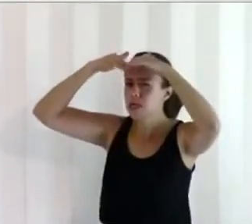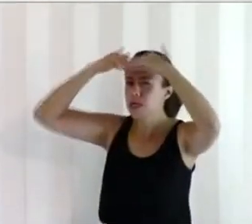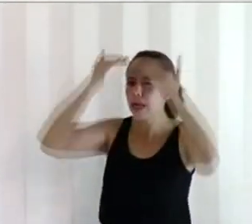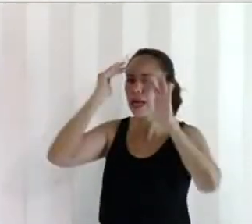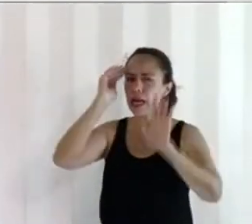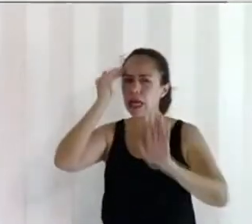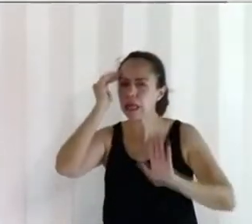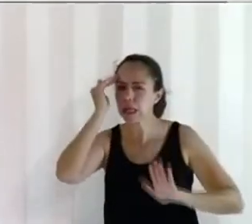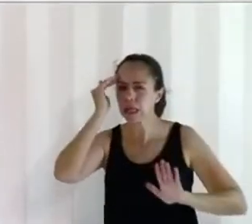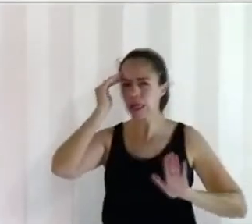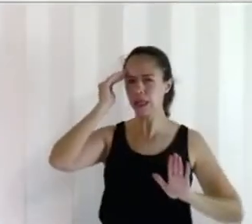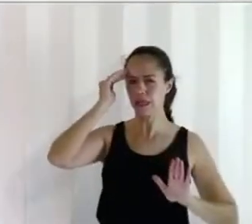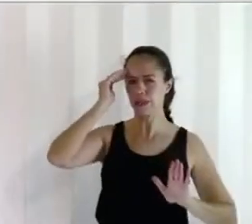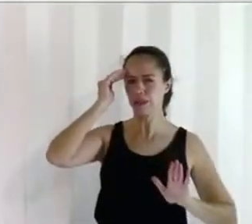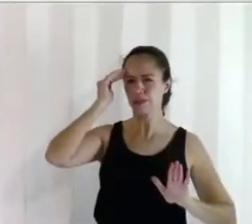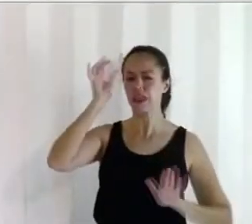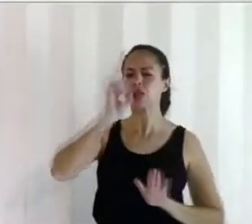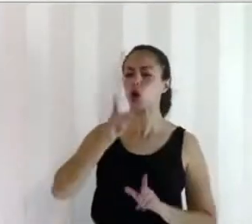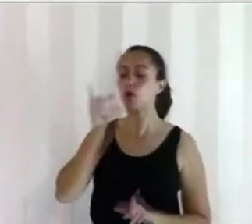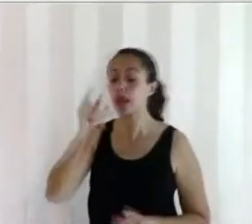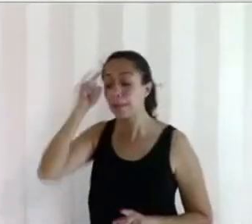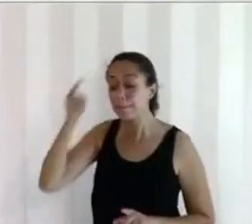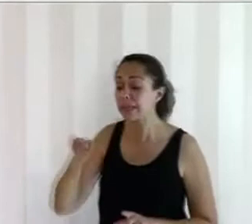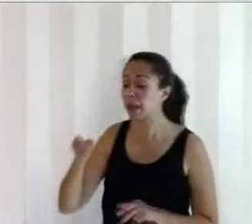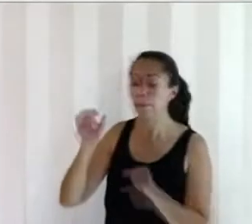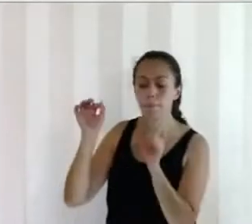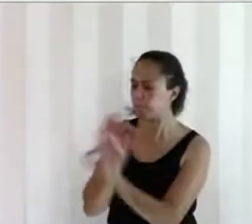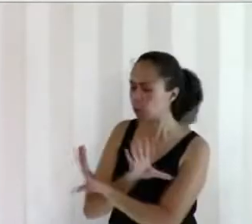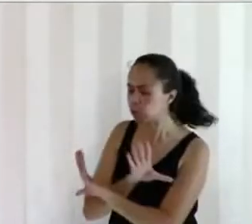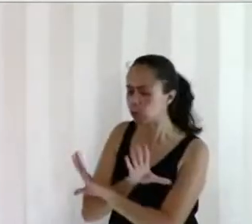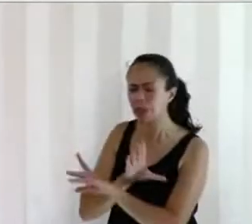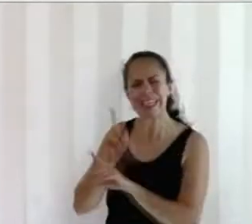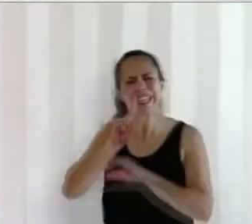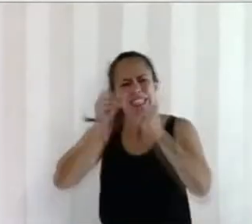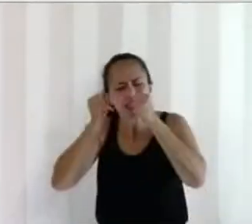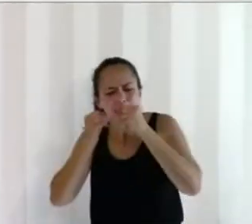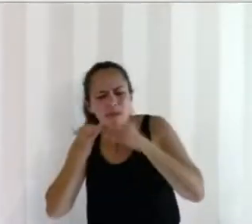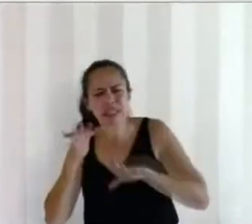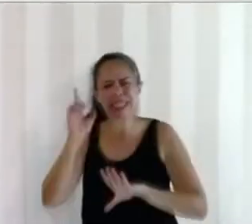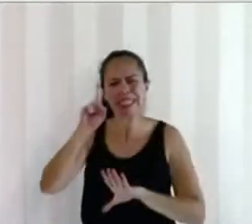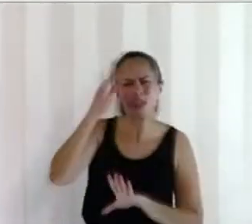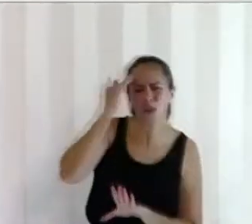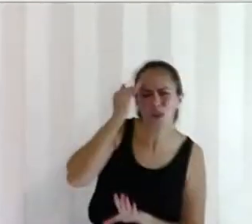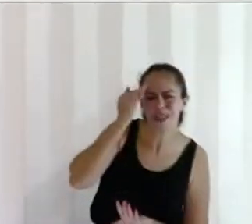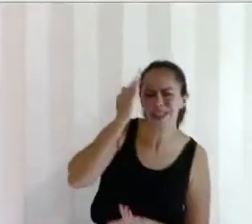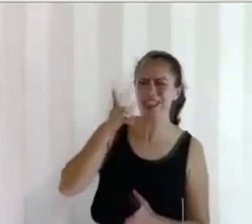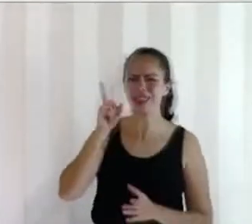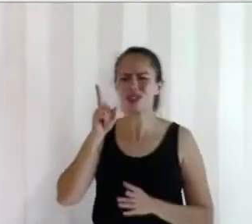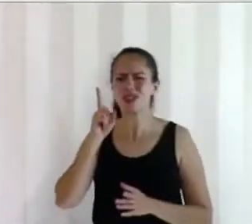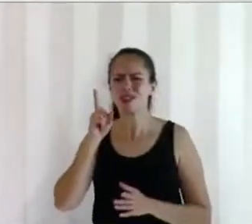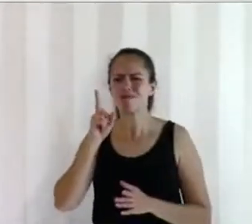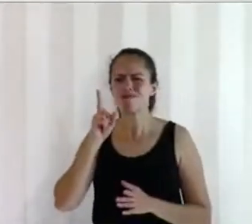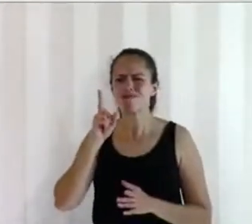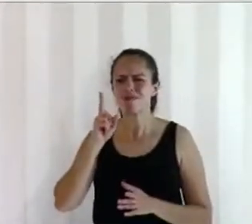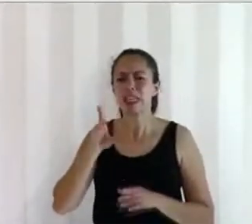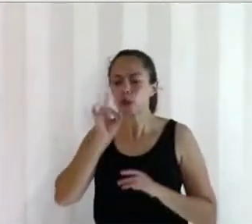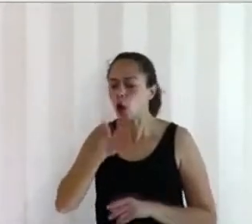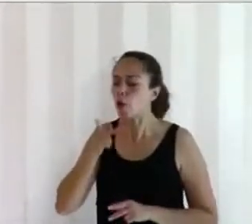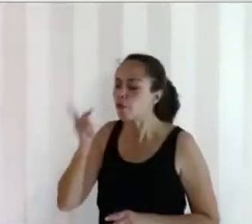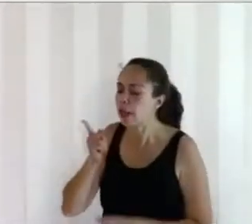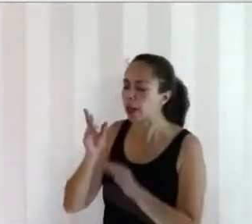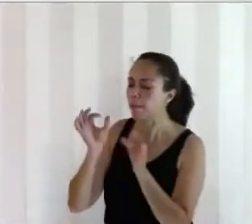mandamentos estão relatados aqui em Êxodo 20, dos versículos 1 a 17.